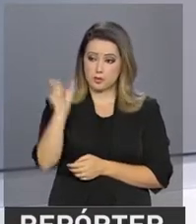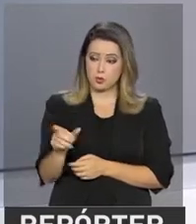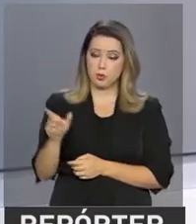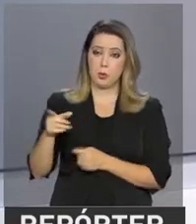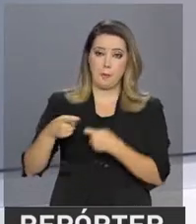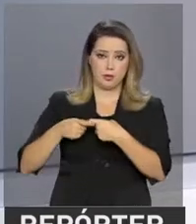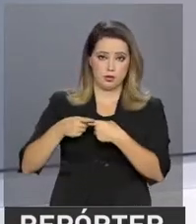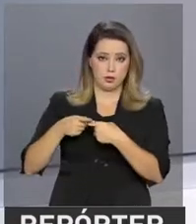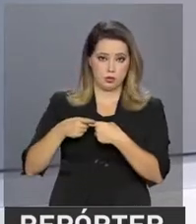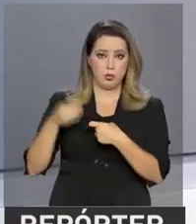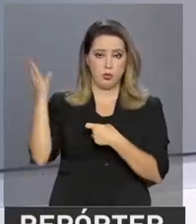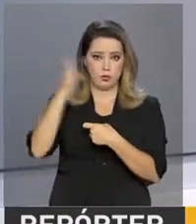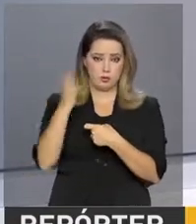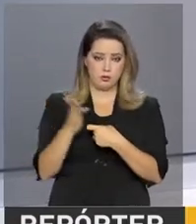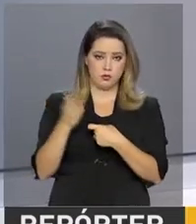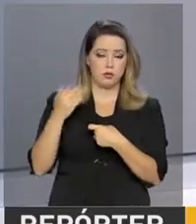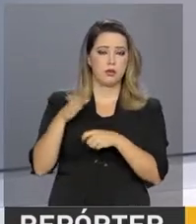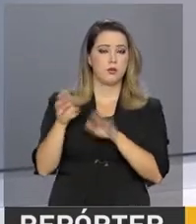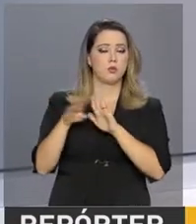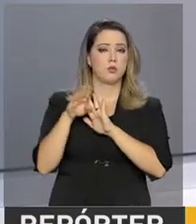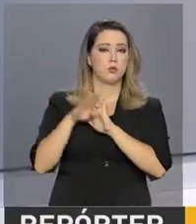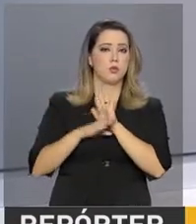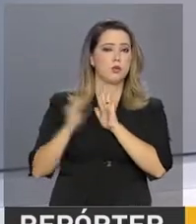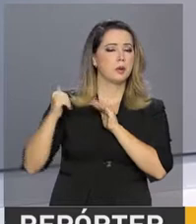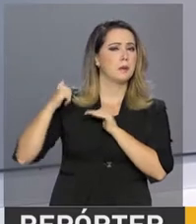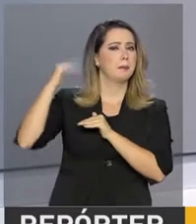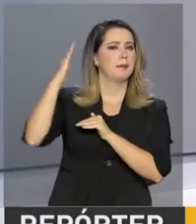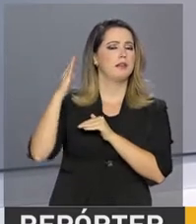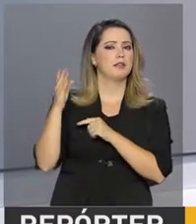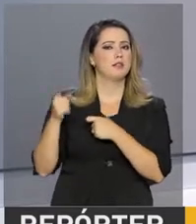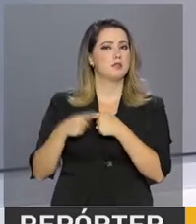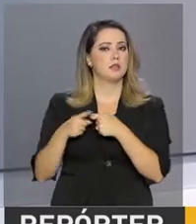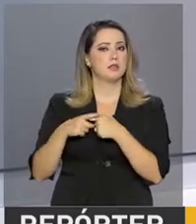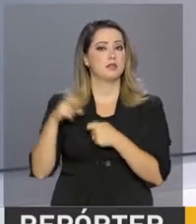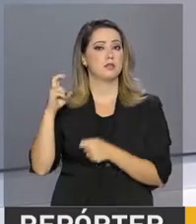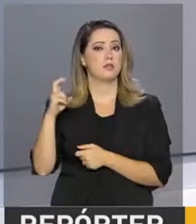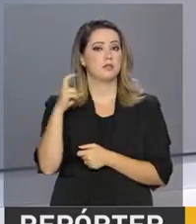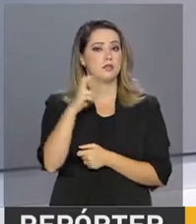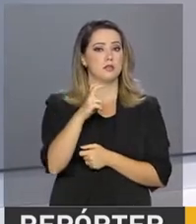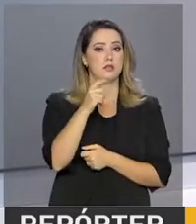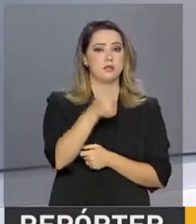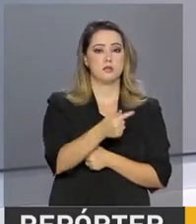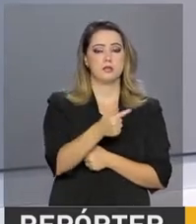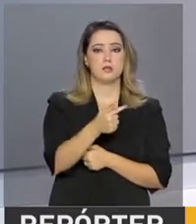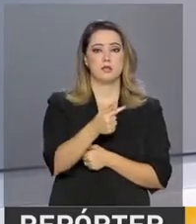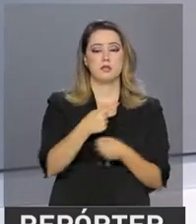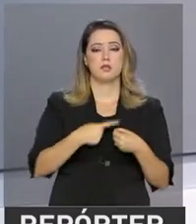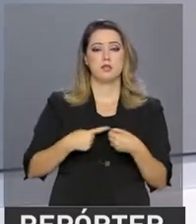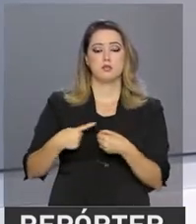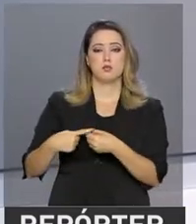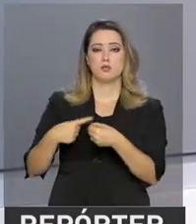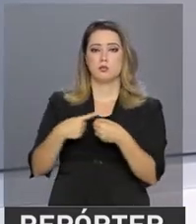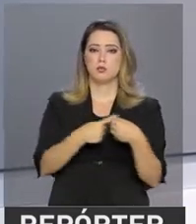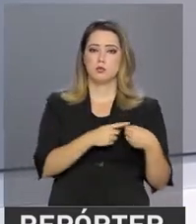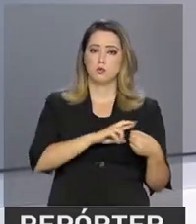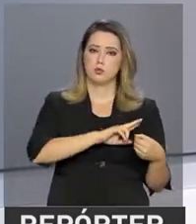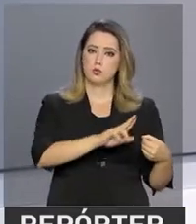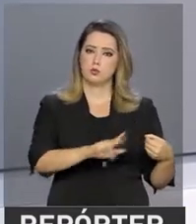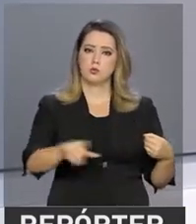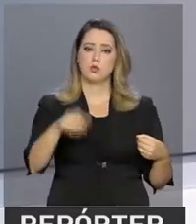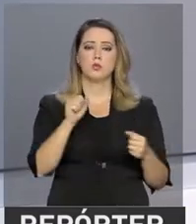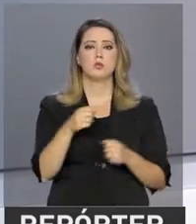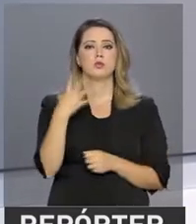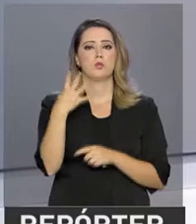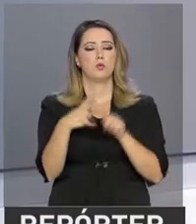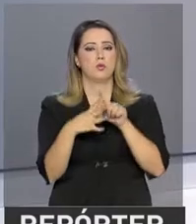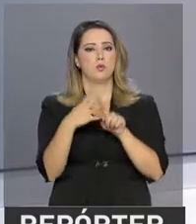terminam às 6 horas de hoje são 557 vagas em municípios de todo o país os candidatos poderão escolher até quatro